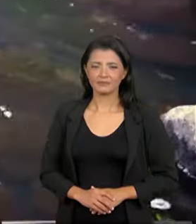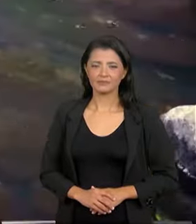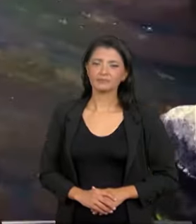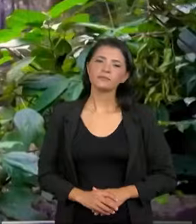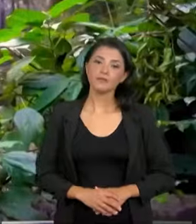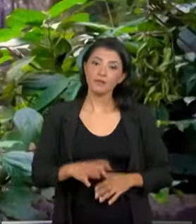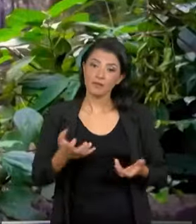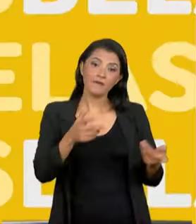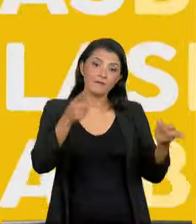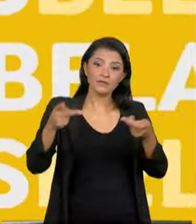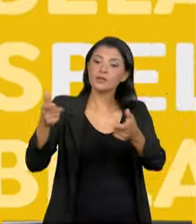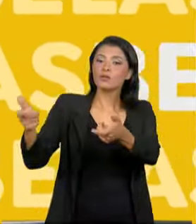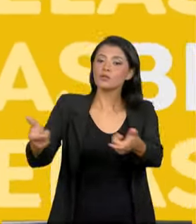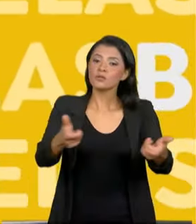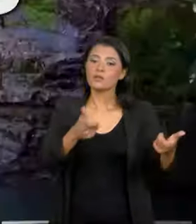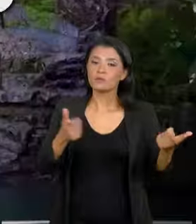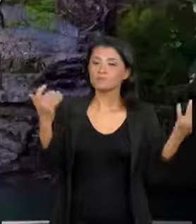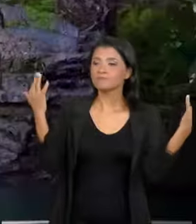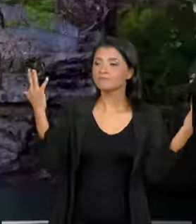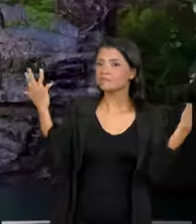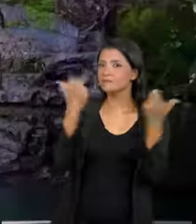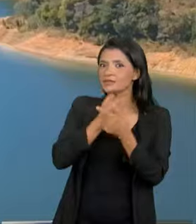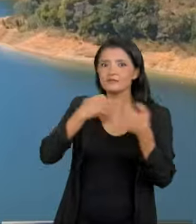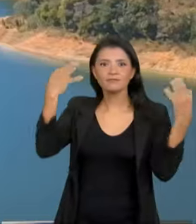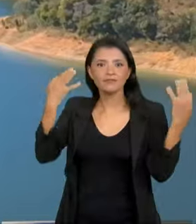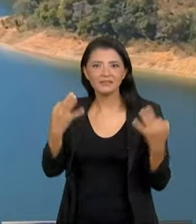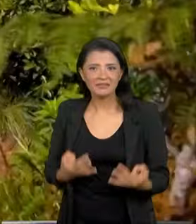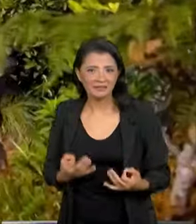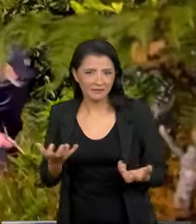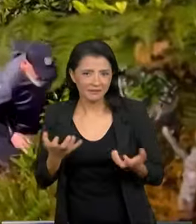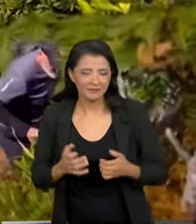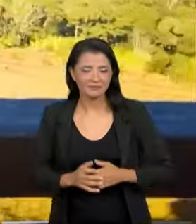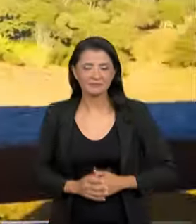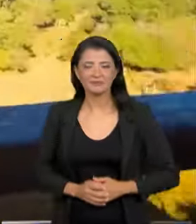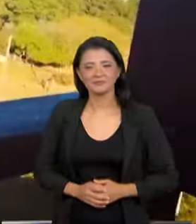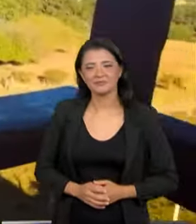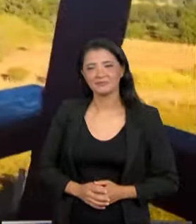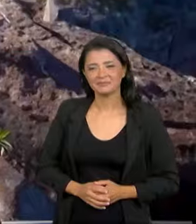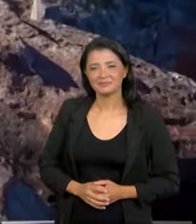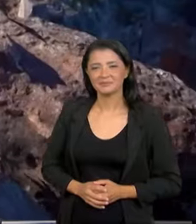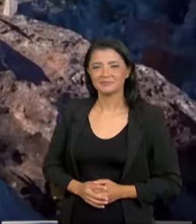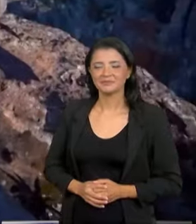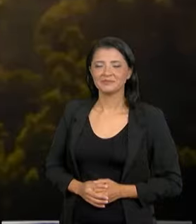Quer visitar locais com belas paisagens?